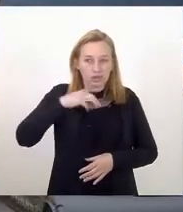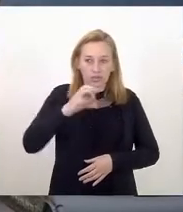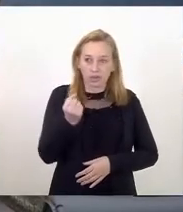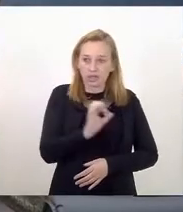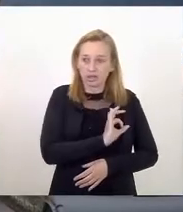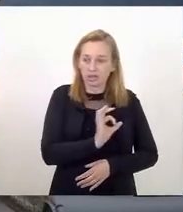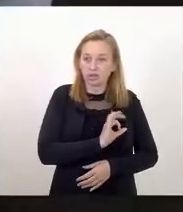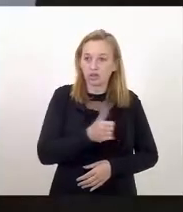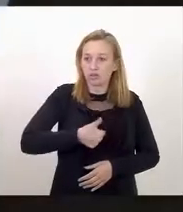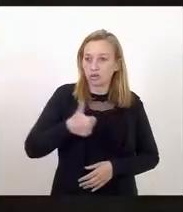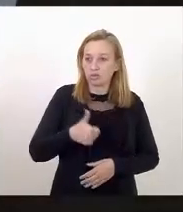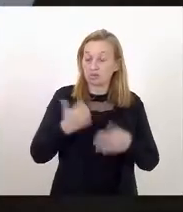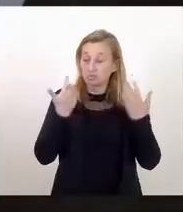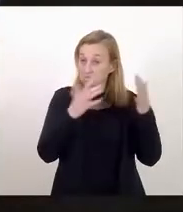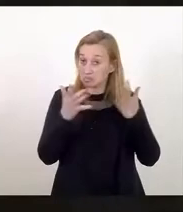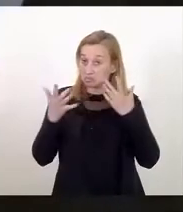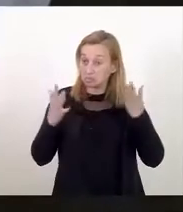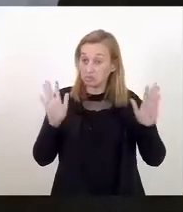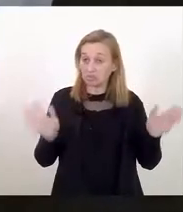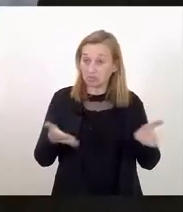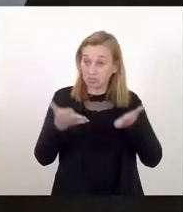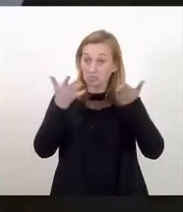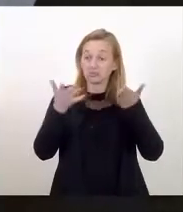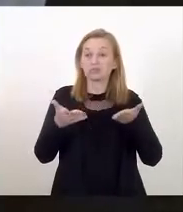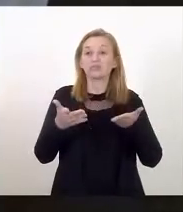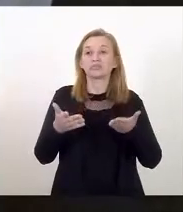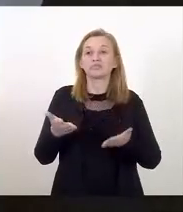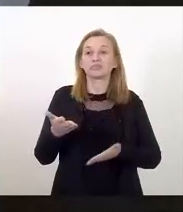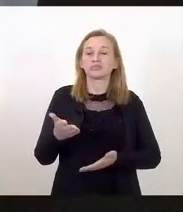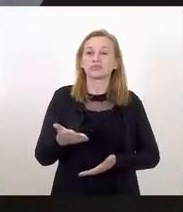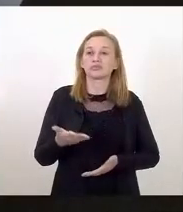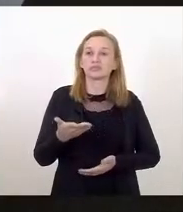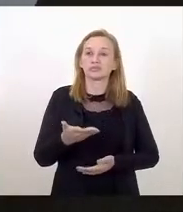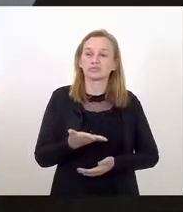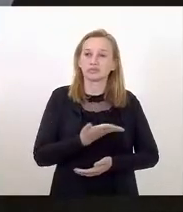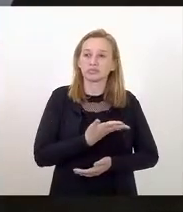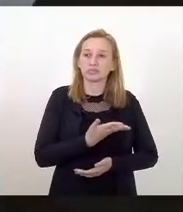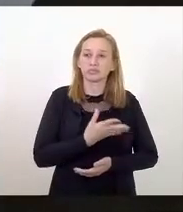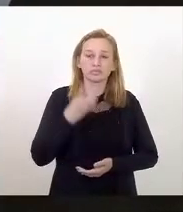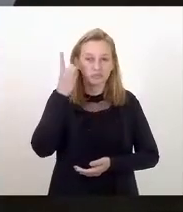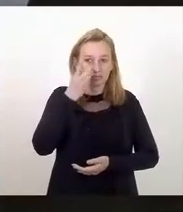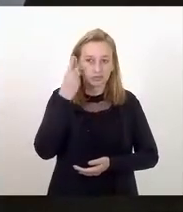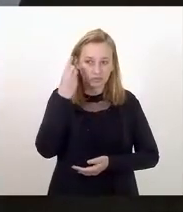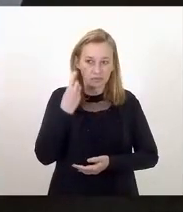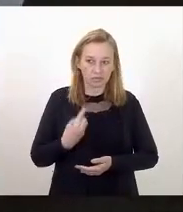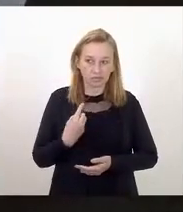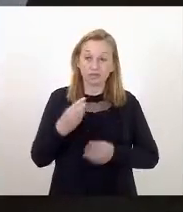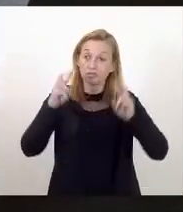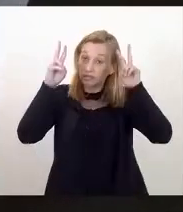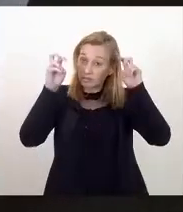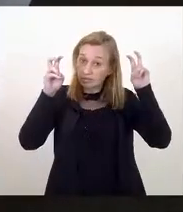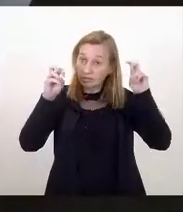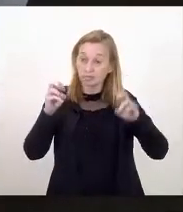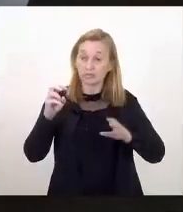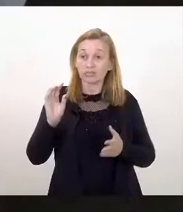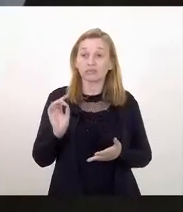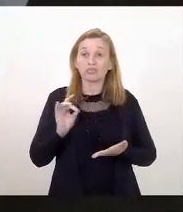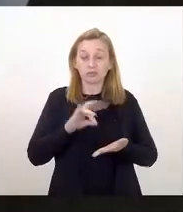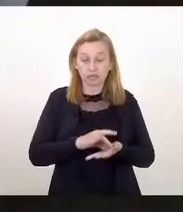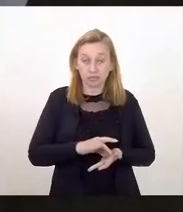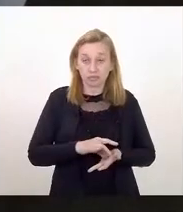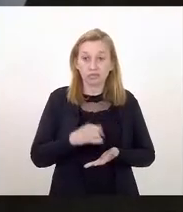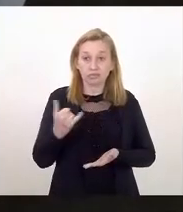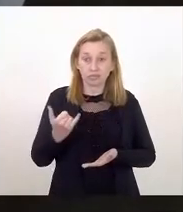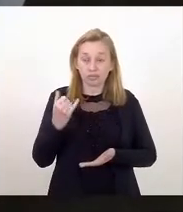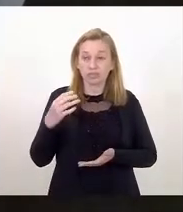Em primeiro lugar, elogiar aqui a iniciativa da nossa queridíssima deputada Dani Monteiro. Esse tema é atual, é pertinente e